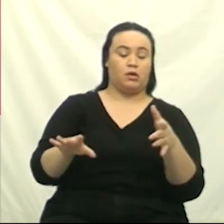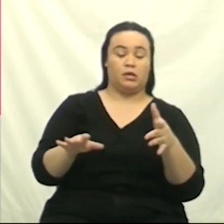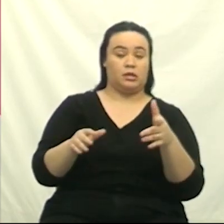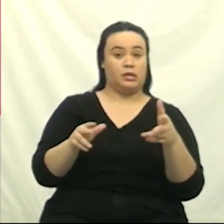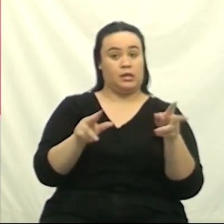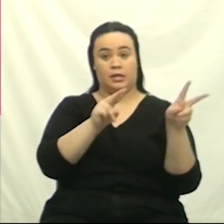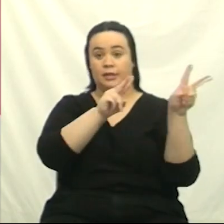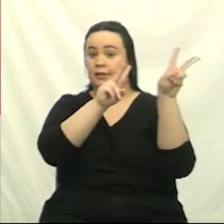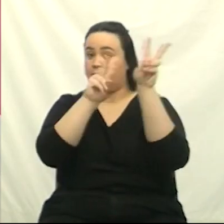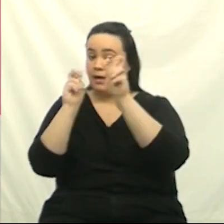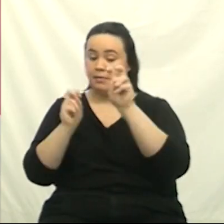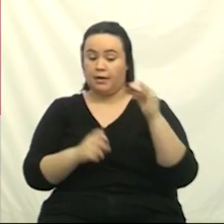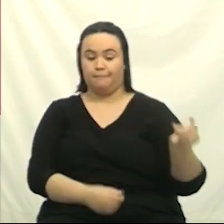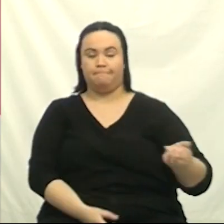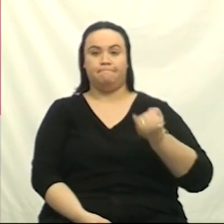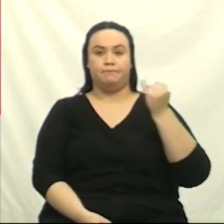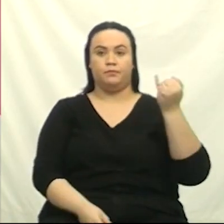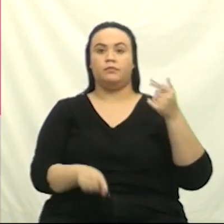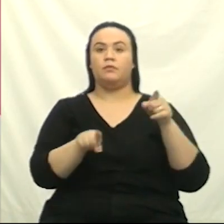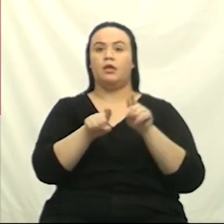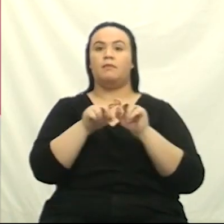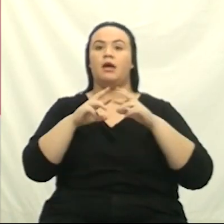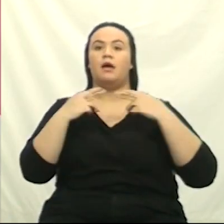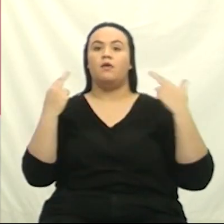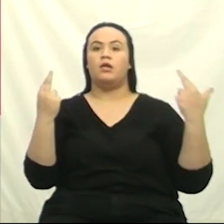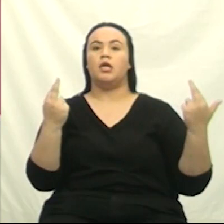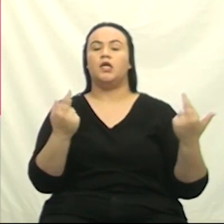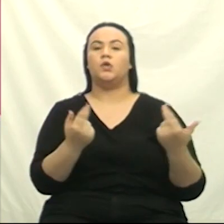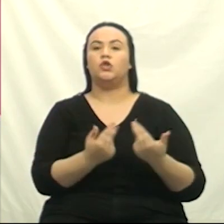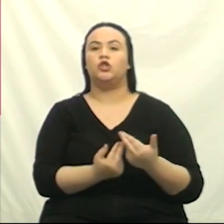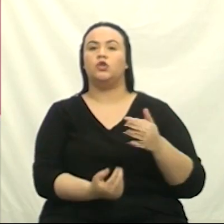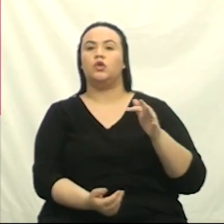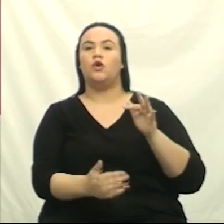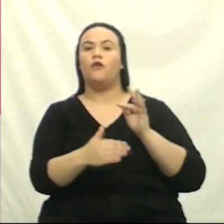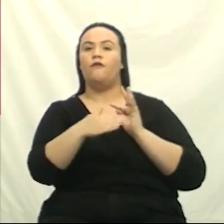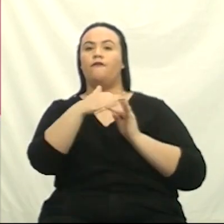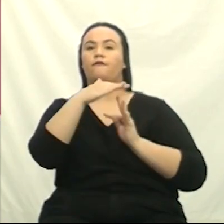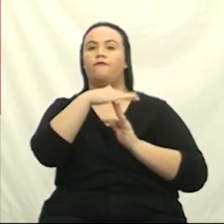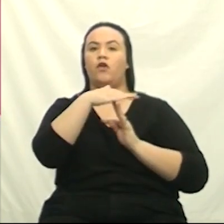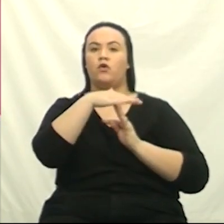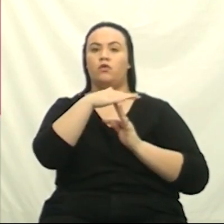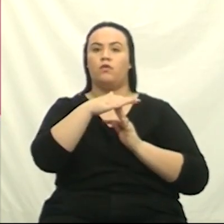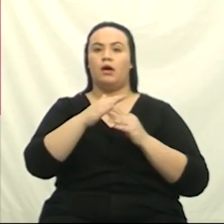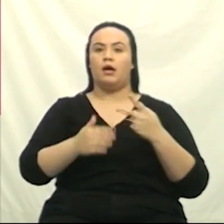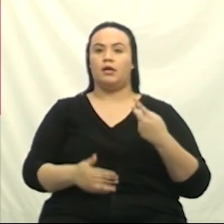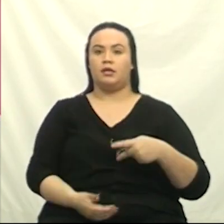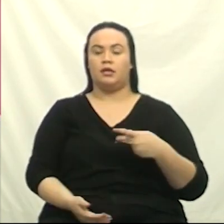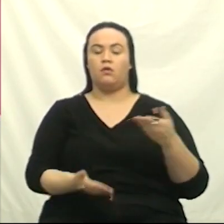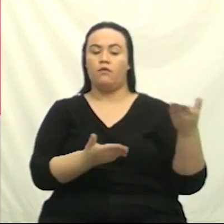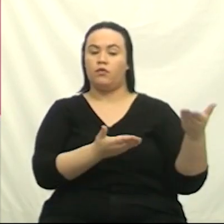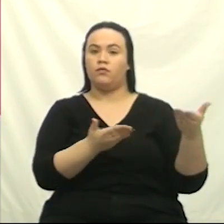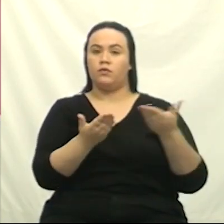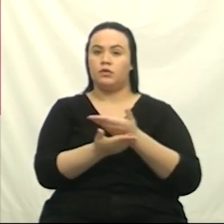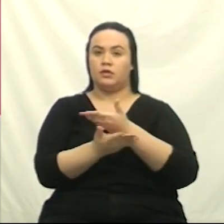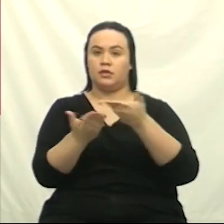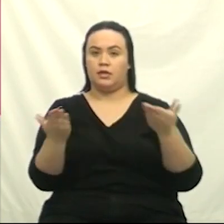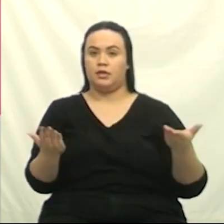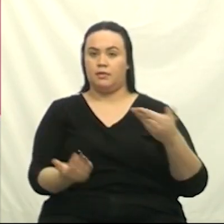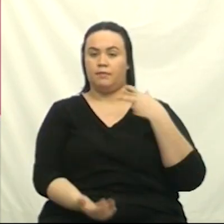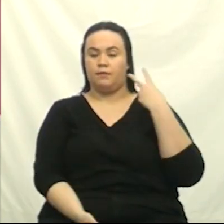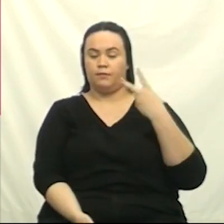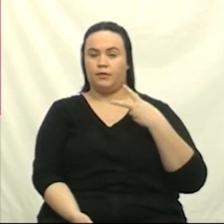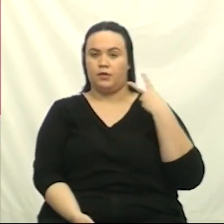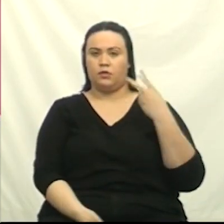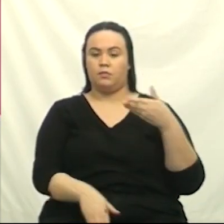importante inclusive a reunião mensal do fórum este mês acontecerá aqui na Câmara qual eu convido todos os colegas vereadores e